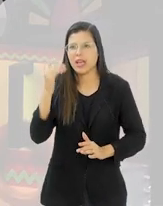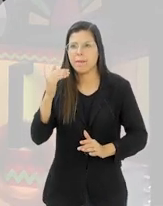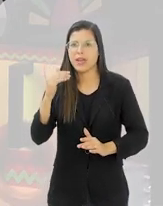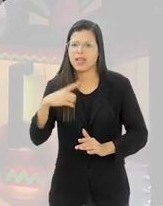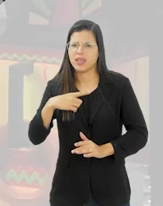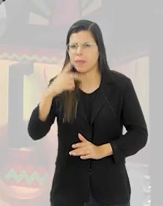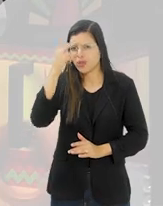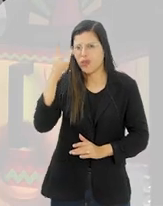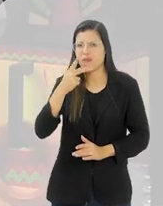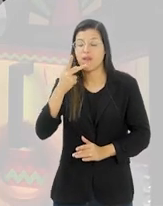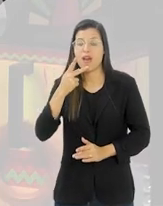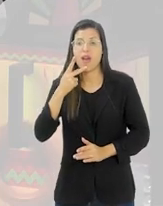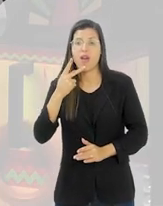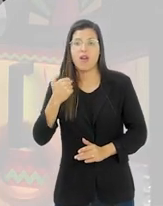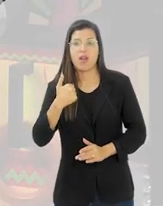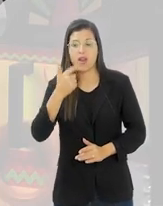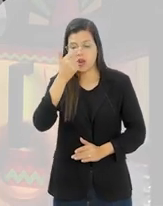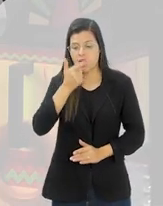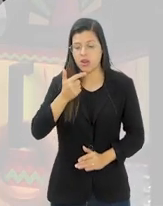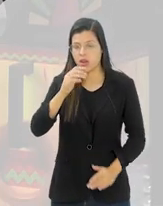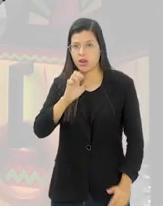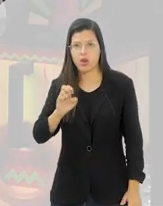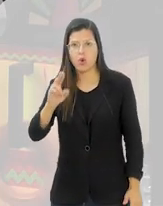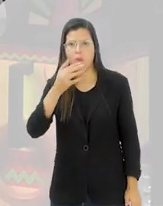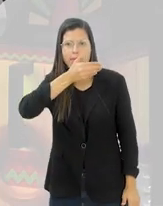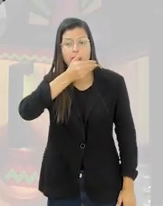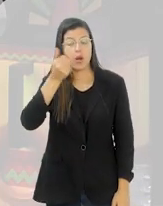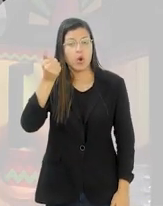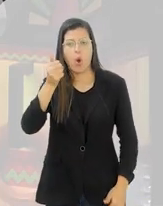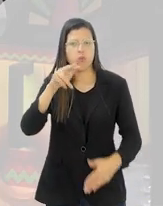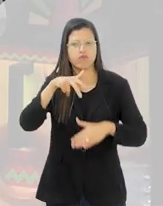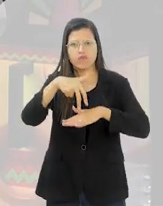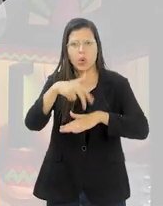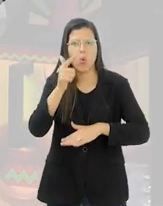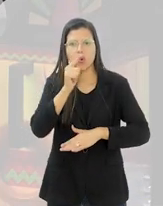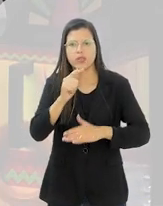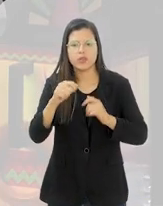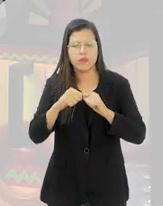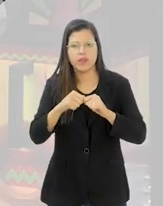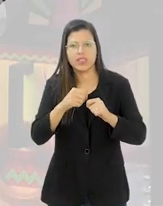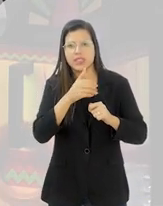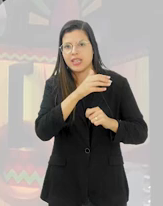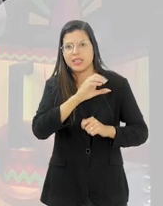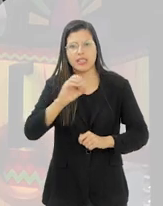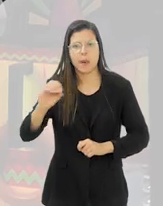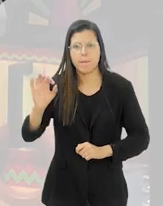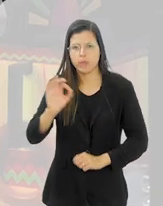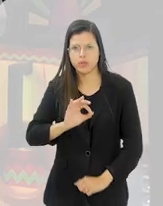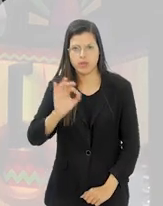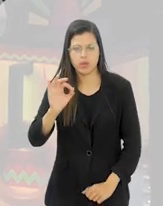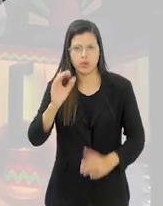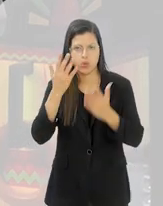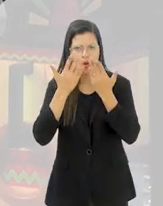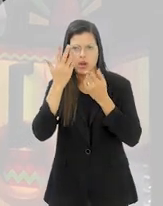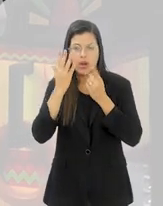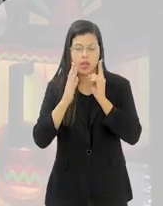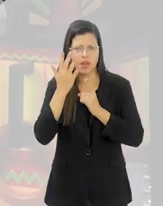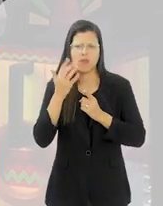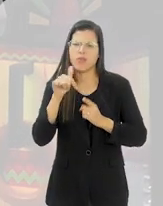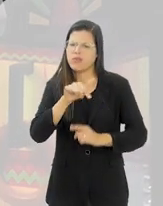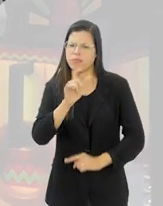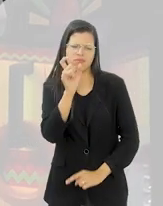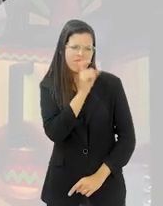supremo, eu faço 102% do meu carnaval. Sem eu, nada acontece. E a gente sabe que isso é mentira. É. Que isso é uma